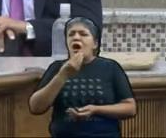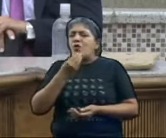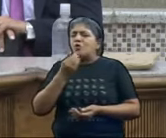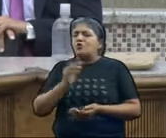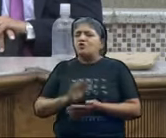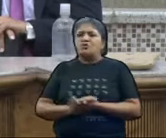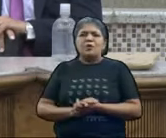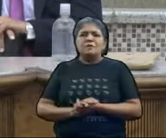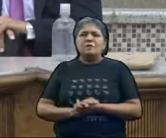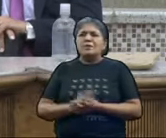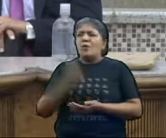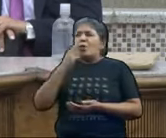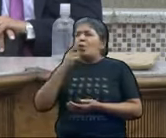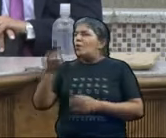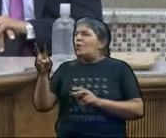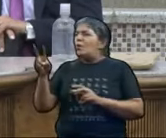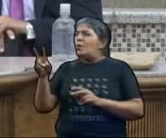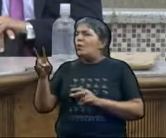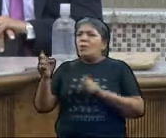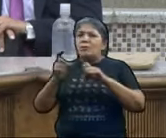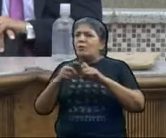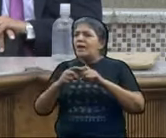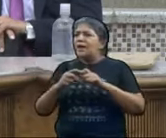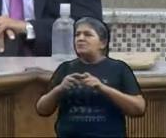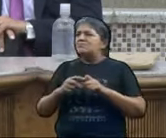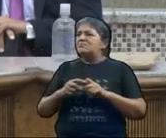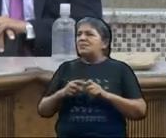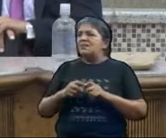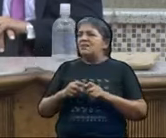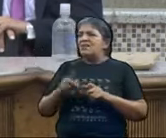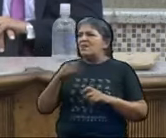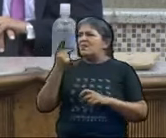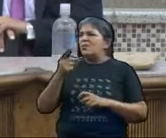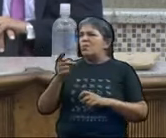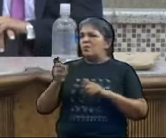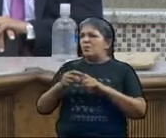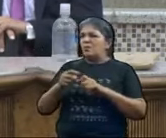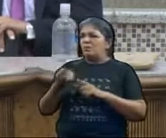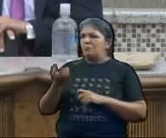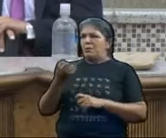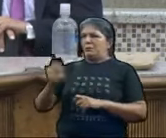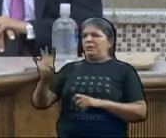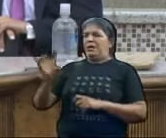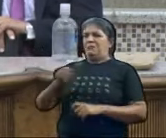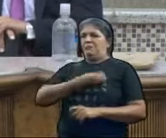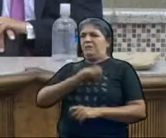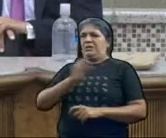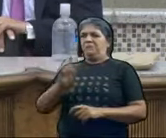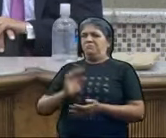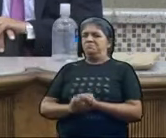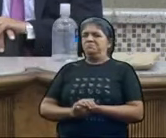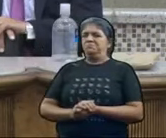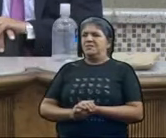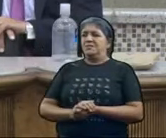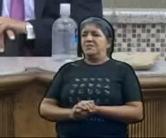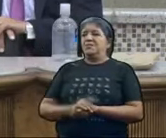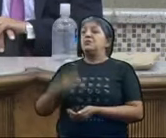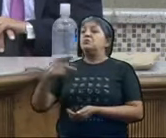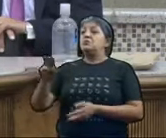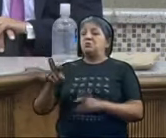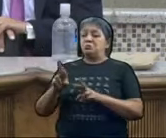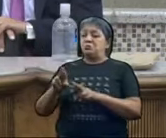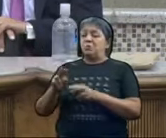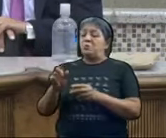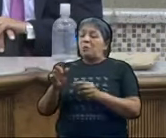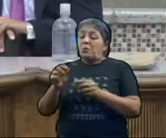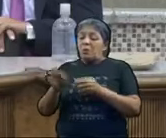rapaz olhou para ele e falou assim, doutor, não adianta lutar comigo mais. Por quê? Sua cirurgia está quase pronta, você